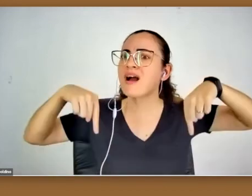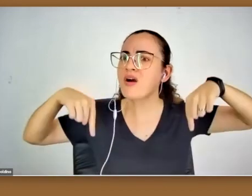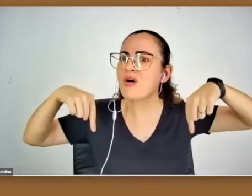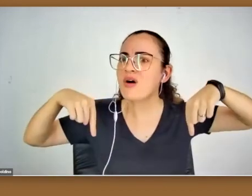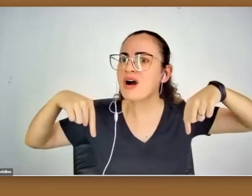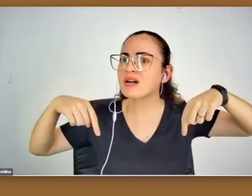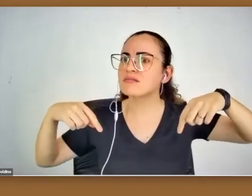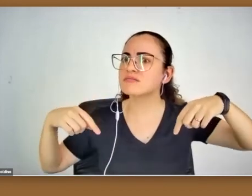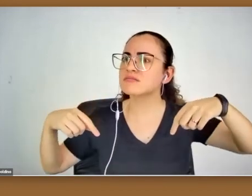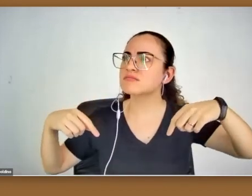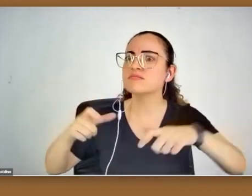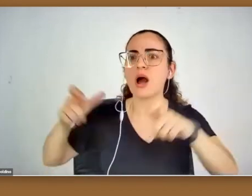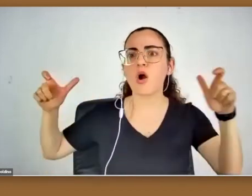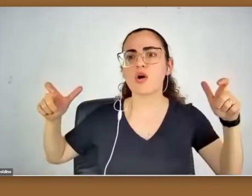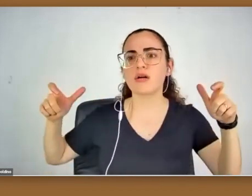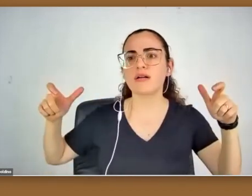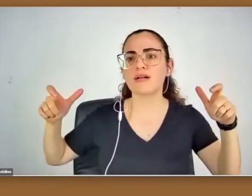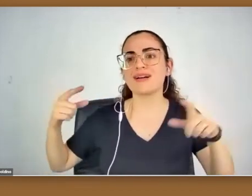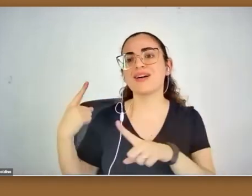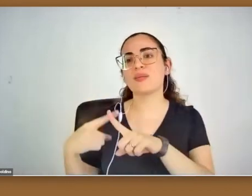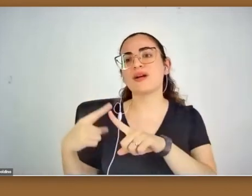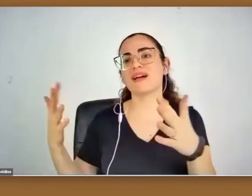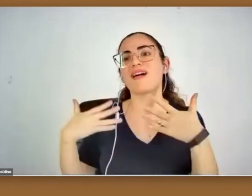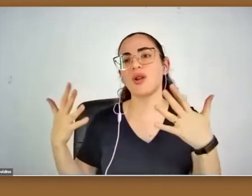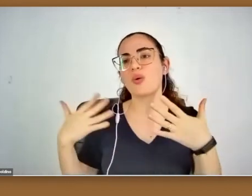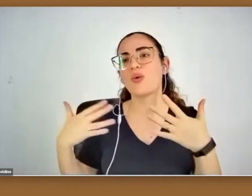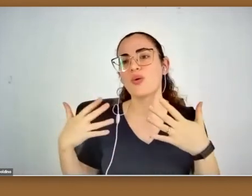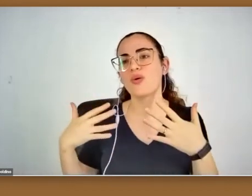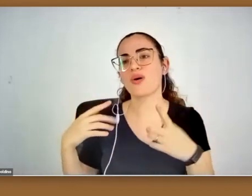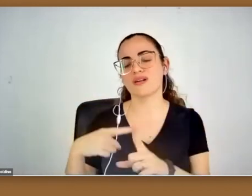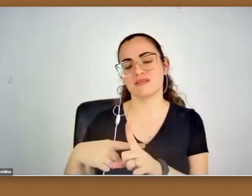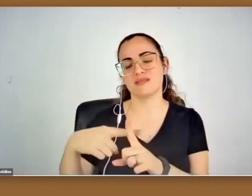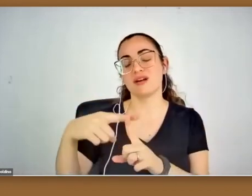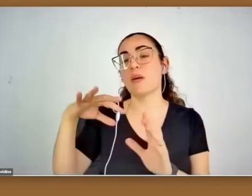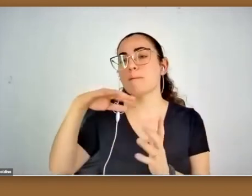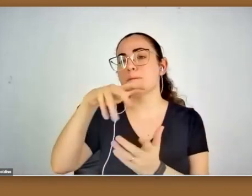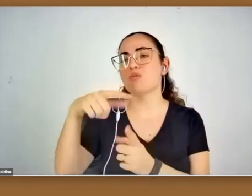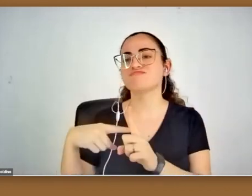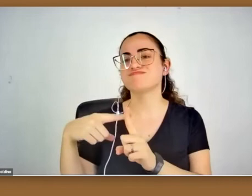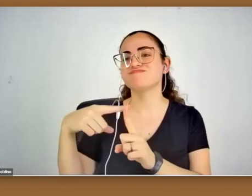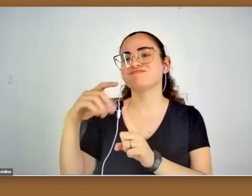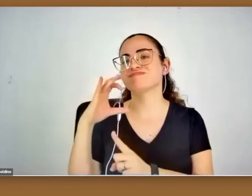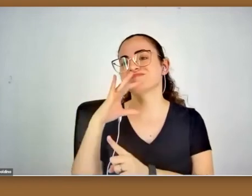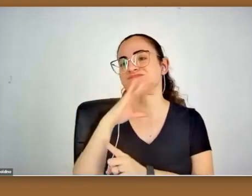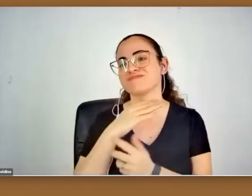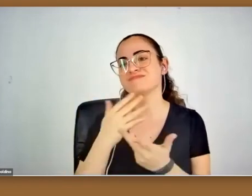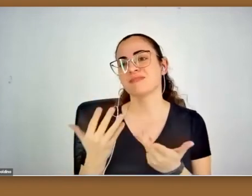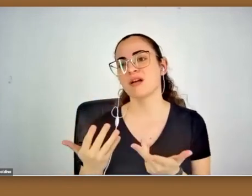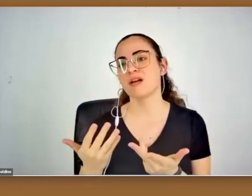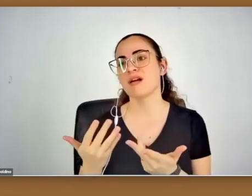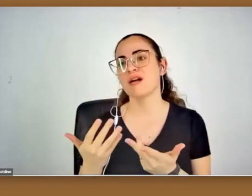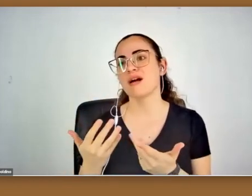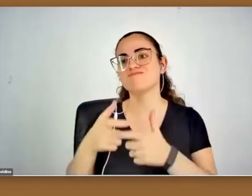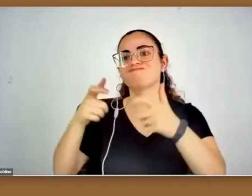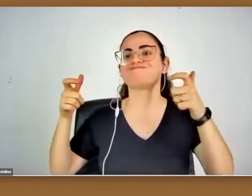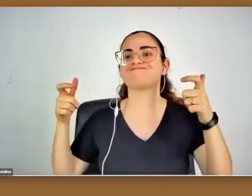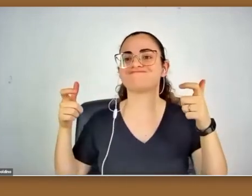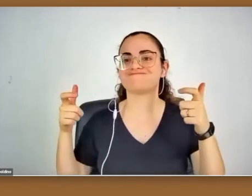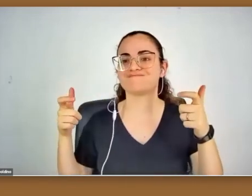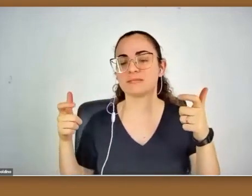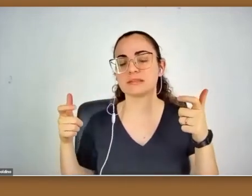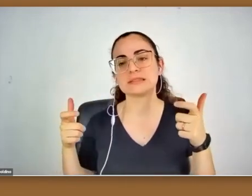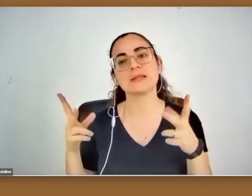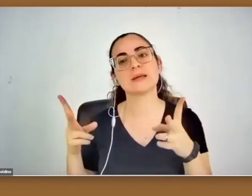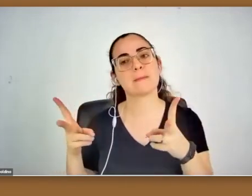controle do vetor é importante, mas as mudanças globais, elas estão aí, né, para colaborar com o quê? Com o aumento desses casos, dessas